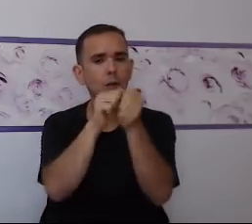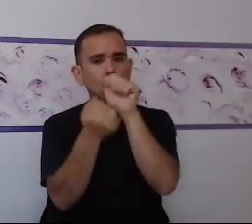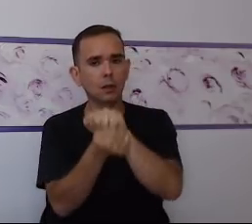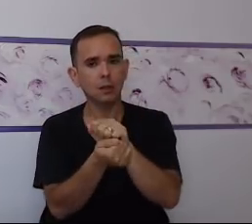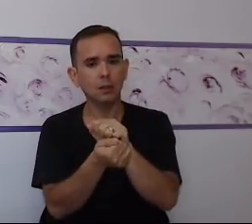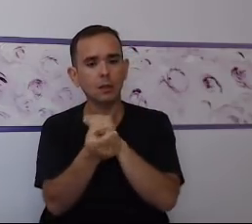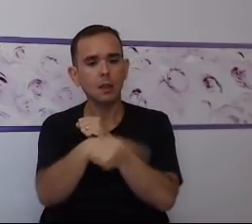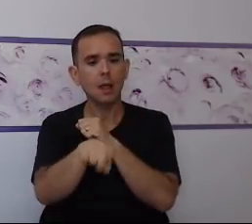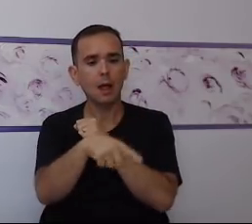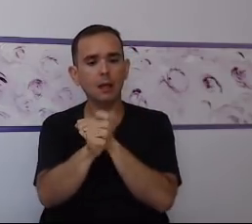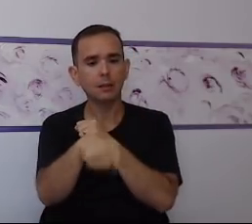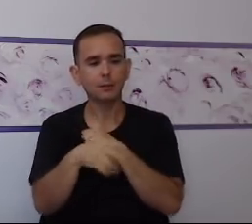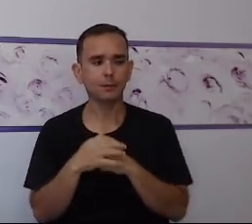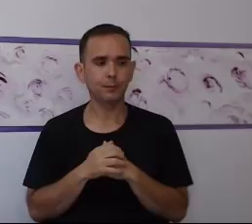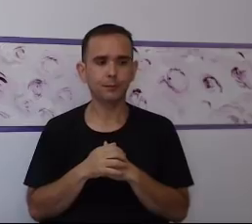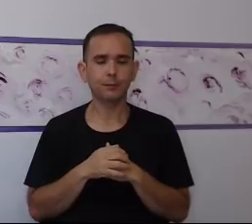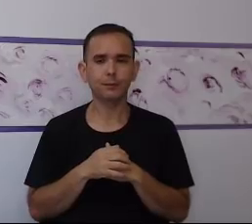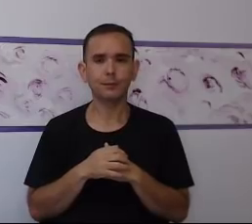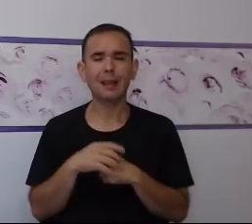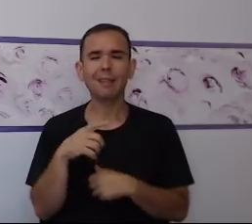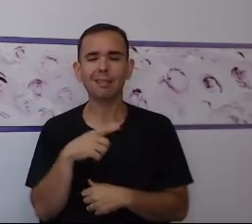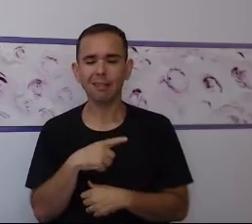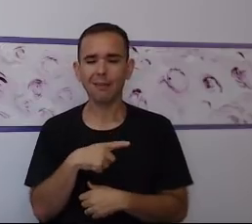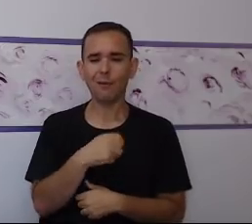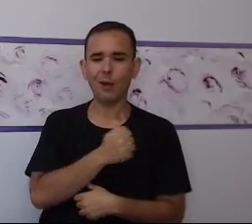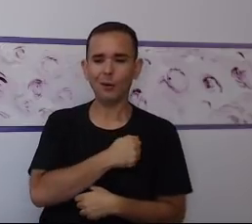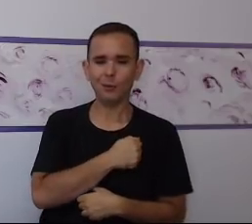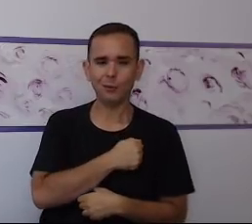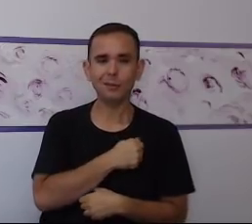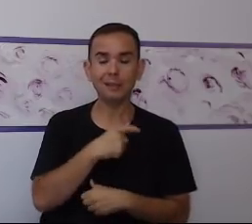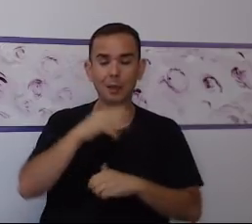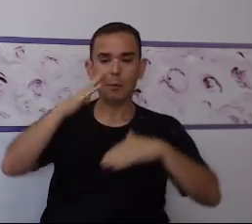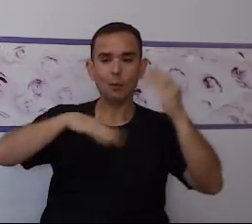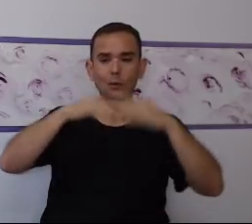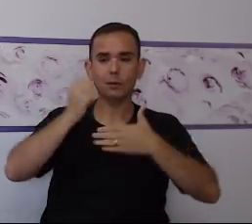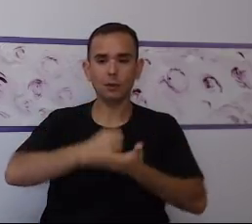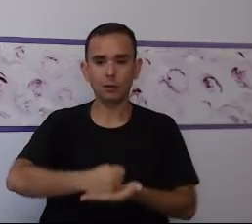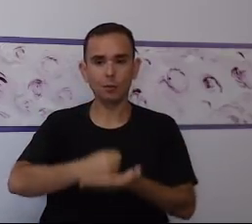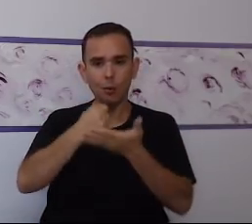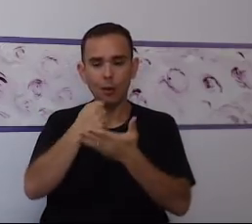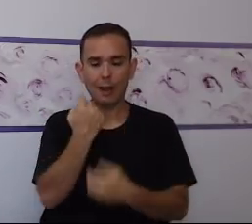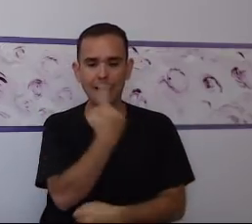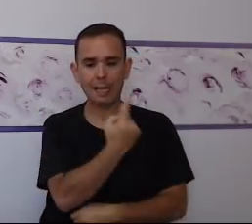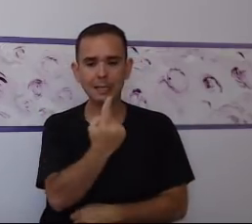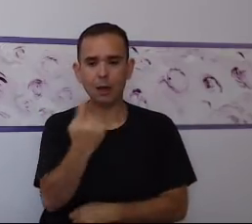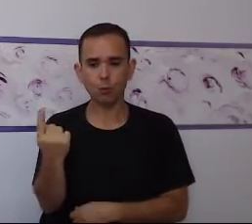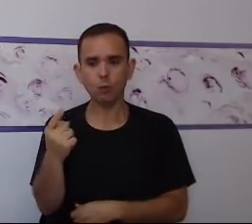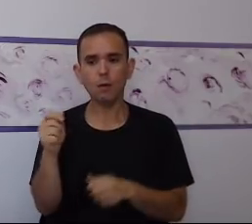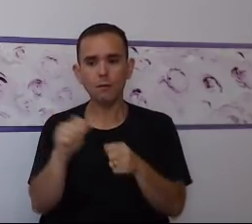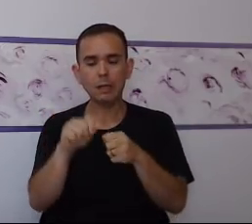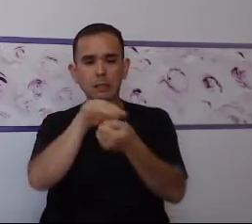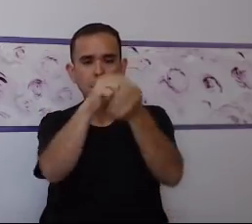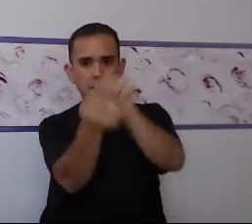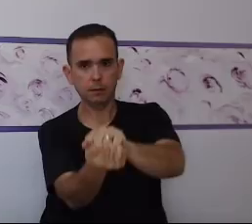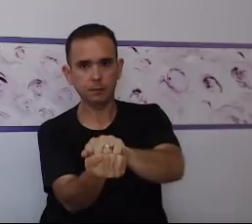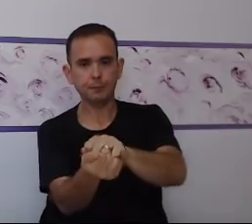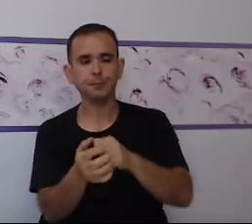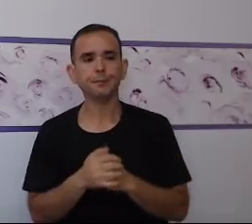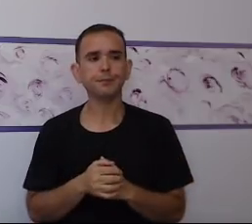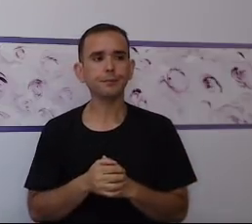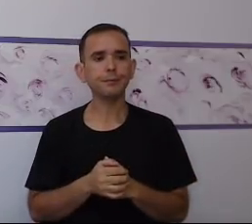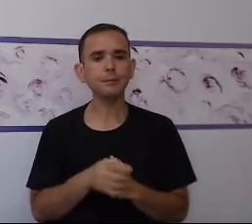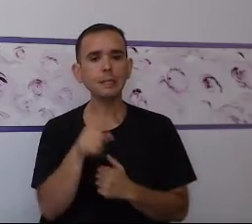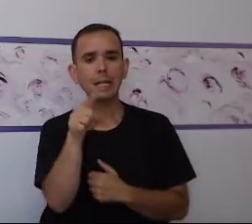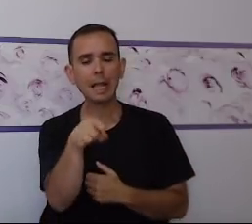às atividades. Então, teve os alunos, a gente tem os profissionais de apoio, então cada profissional de apoio fez a adequação. Então,